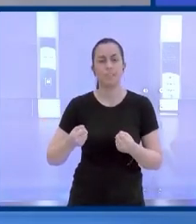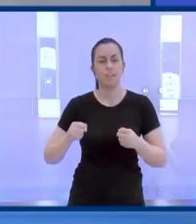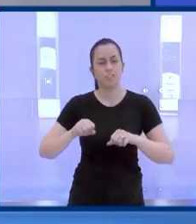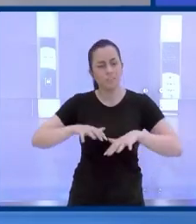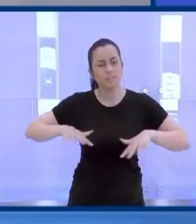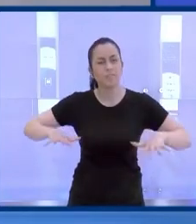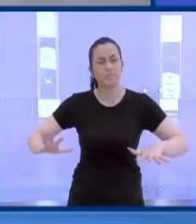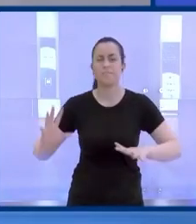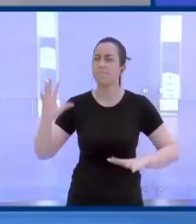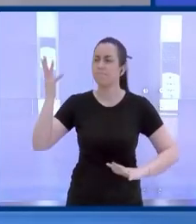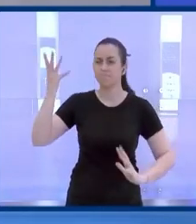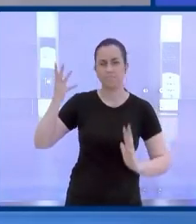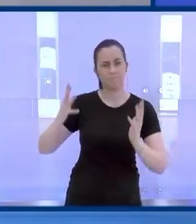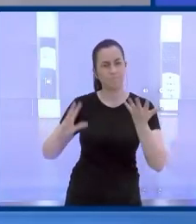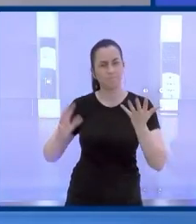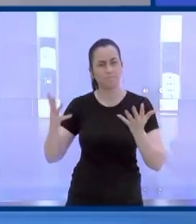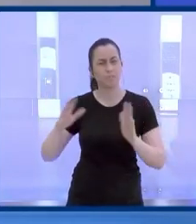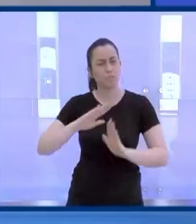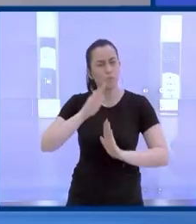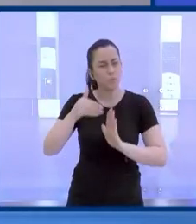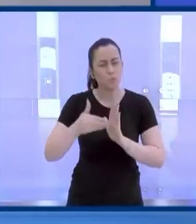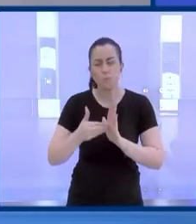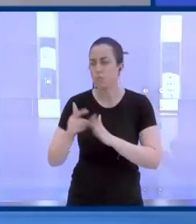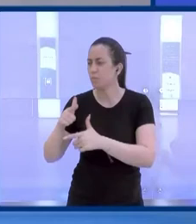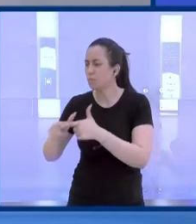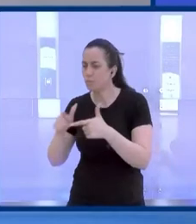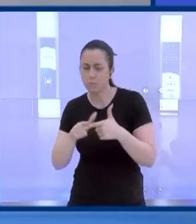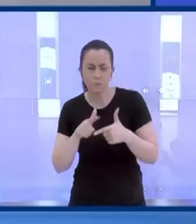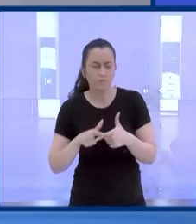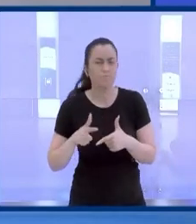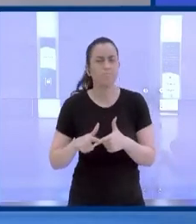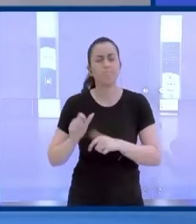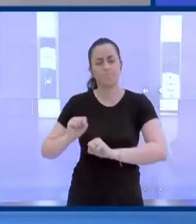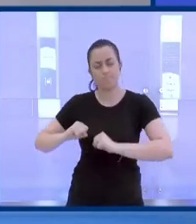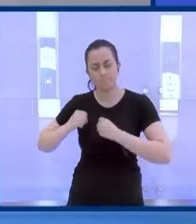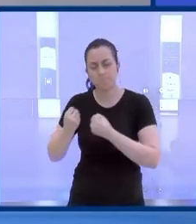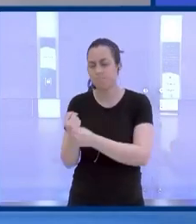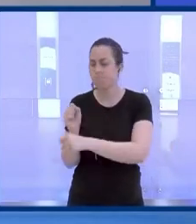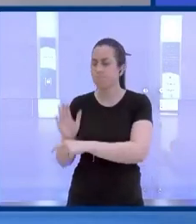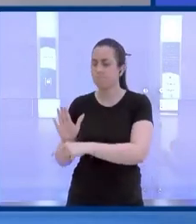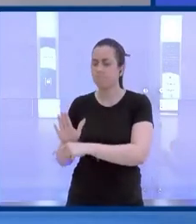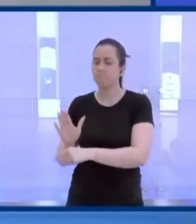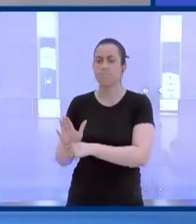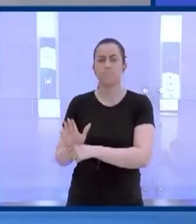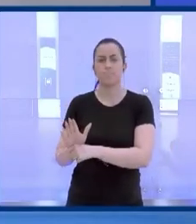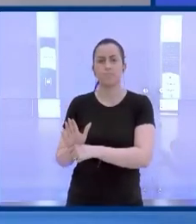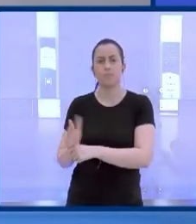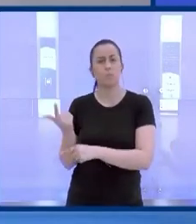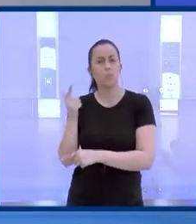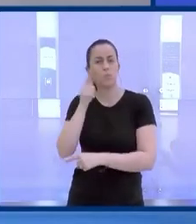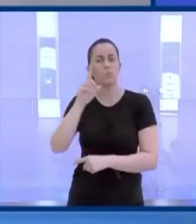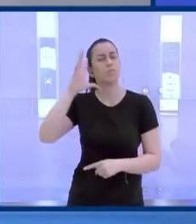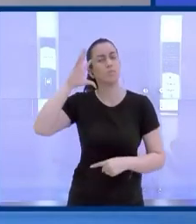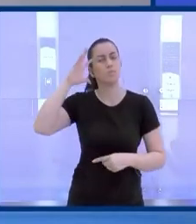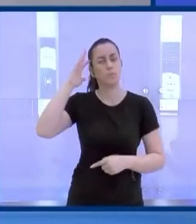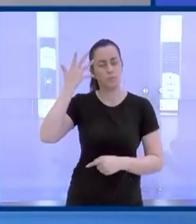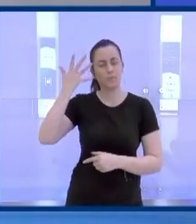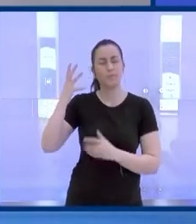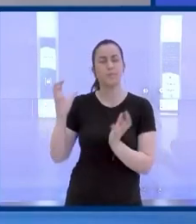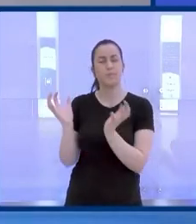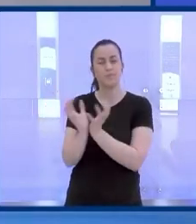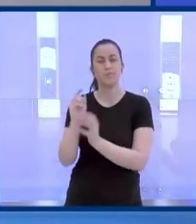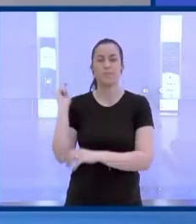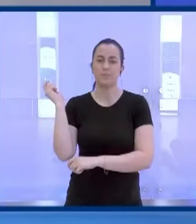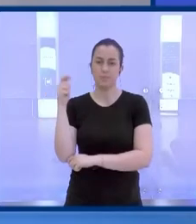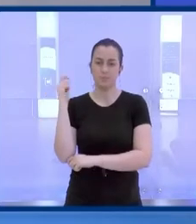ser feitas todos os problemas para atender da melhor forma possível a população do Estado do Rio Grande do